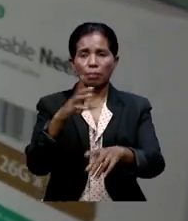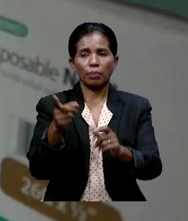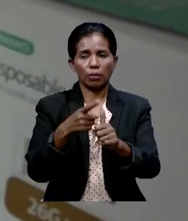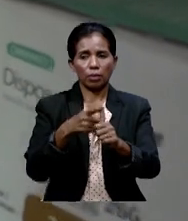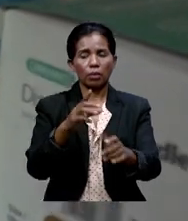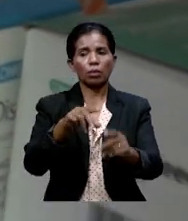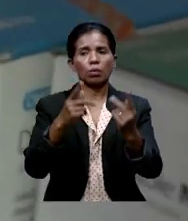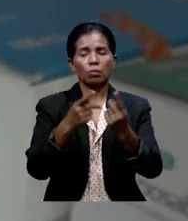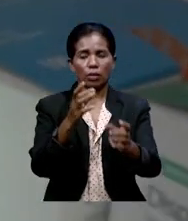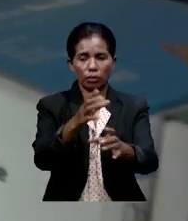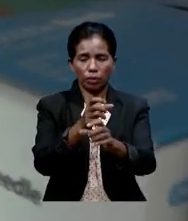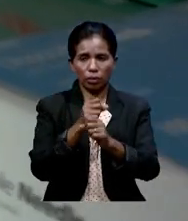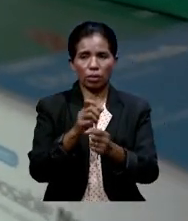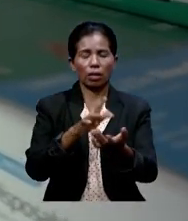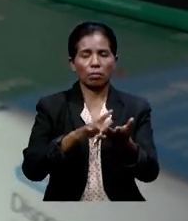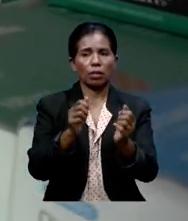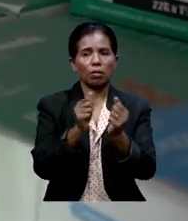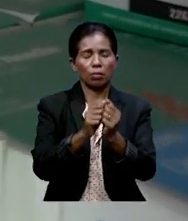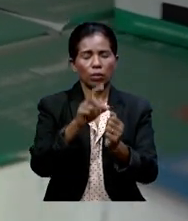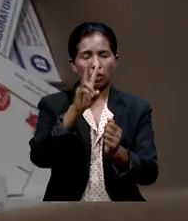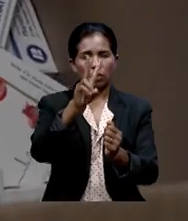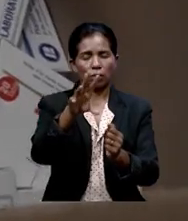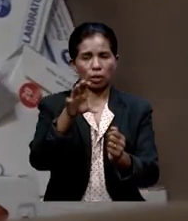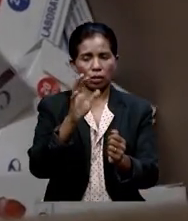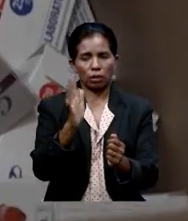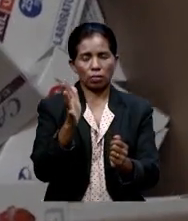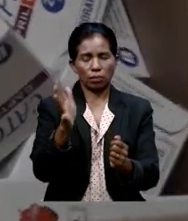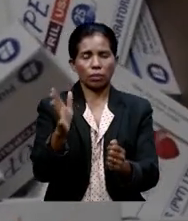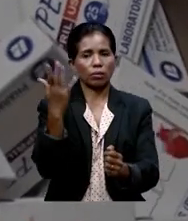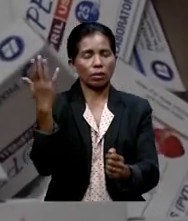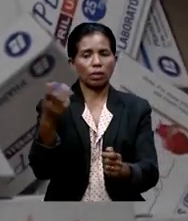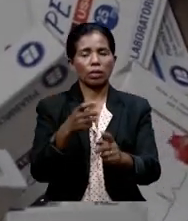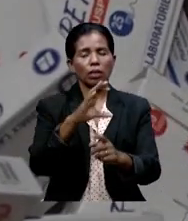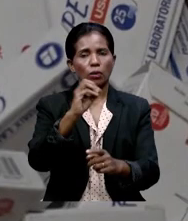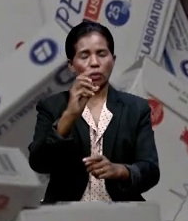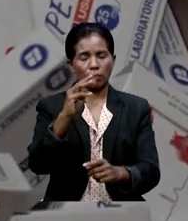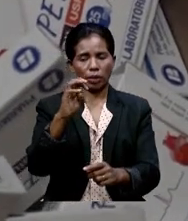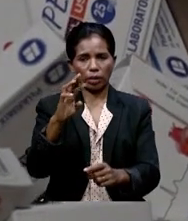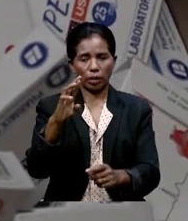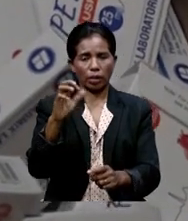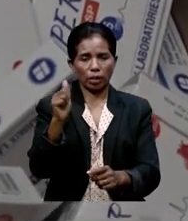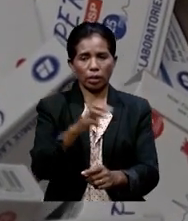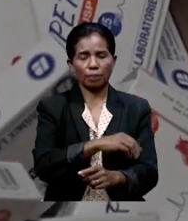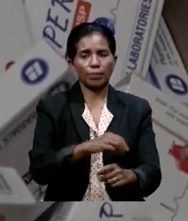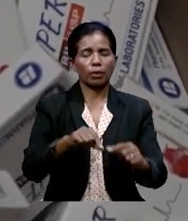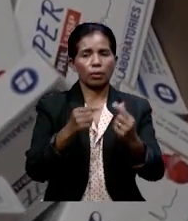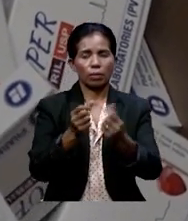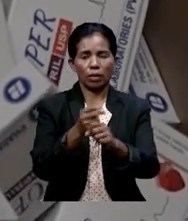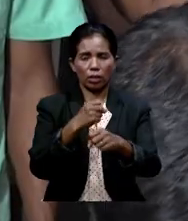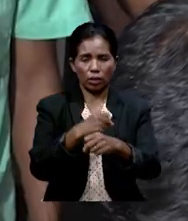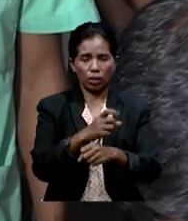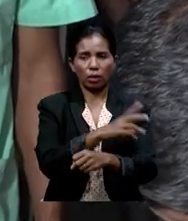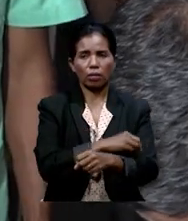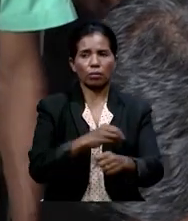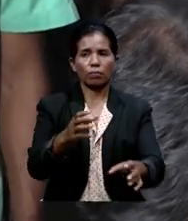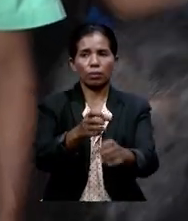assegura uluk ai moruk aitemato srua limanulu Rússia Farmácia Colmeira. Nune busca nebe echipa halau consegue asegura